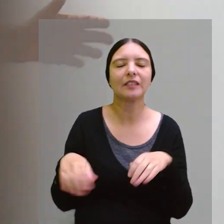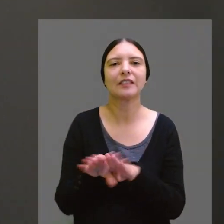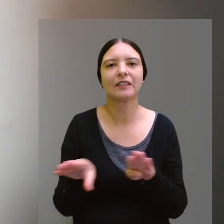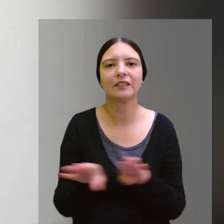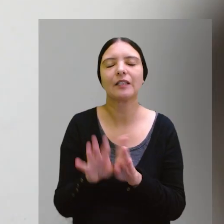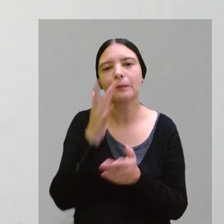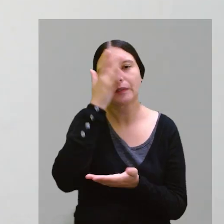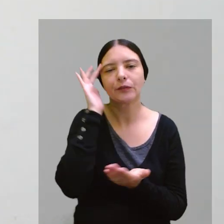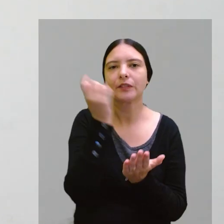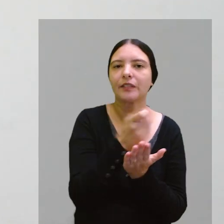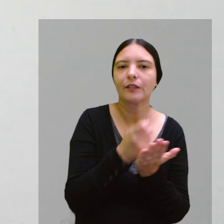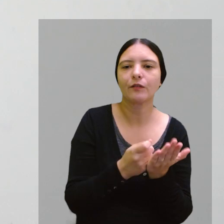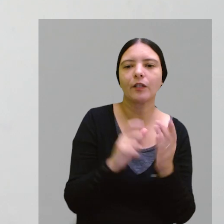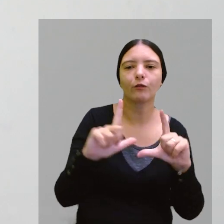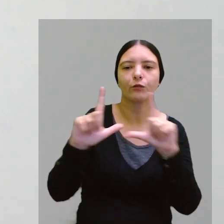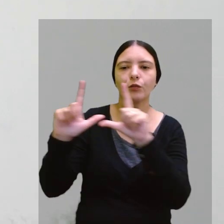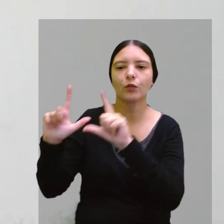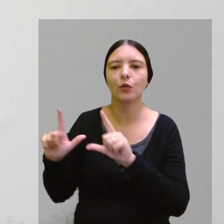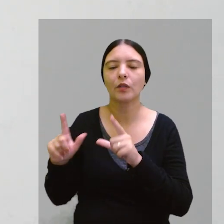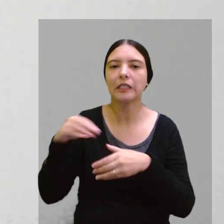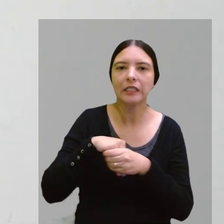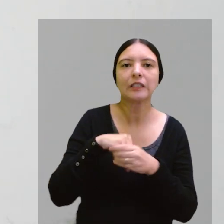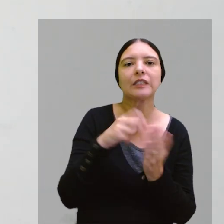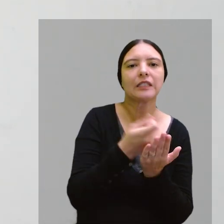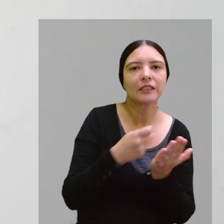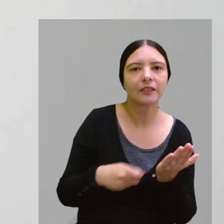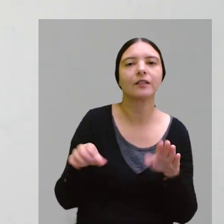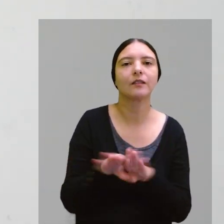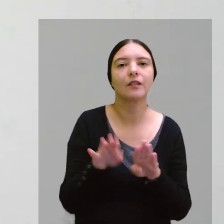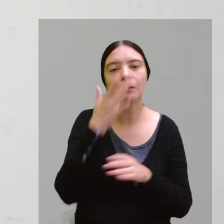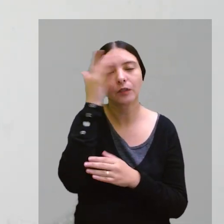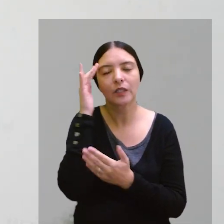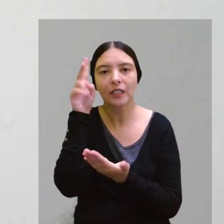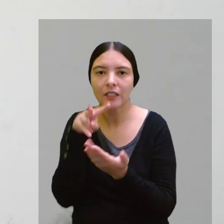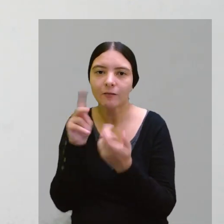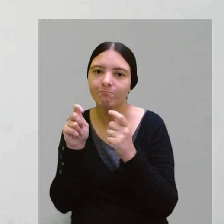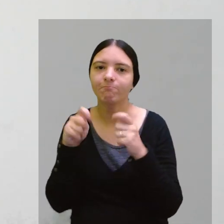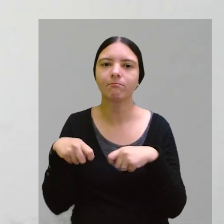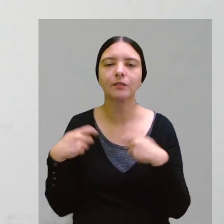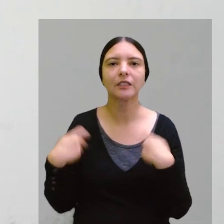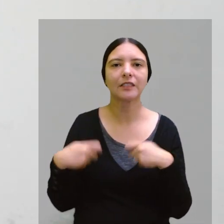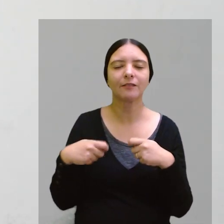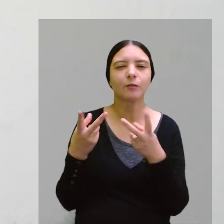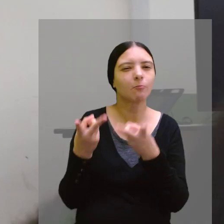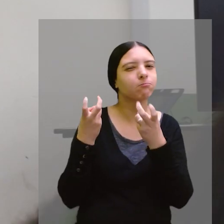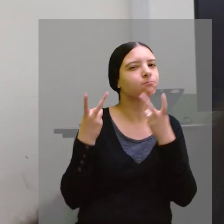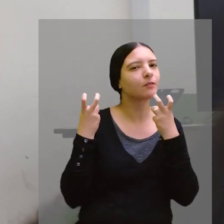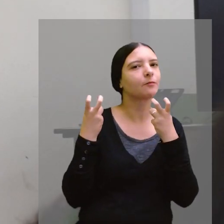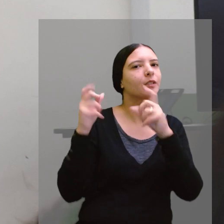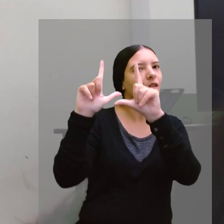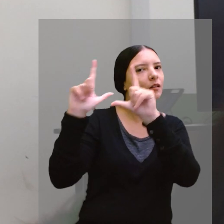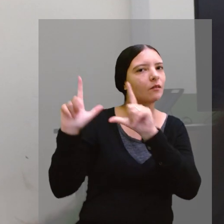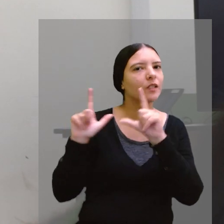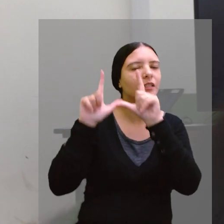o autor colocar as imagens dentro da escrita, e o leitor tem que ter a capacidade de capturar essas